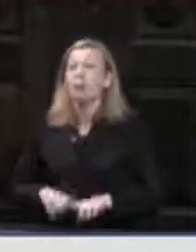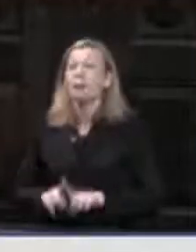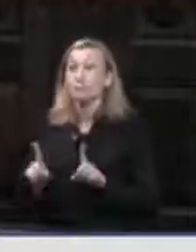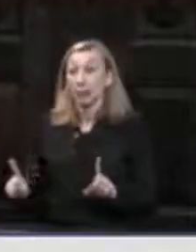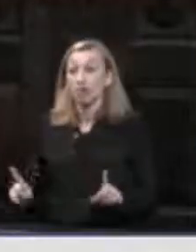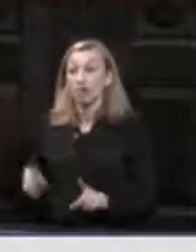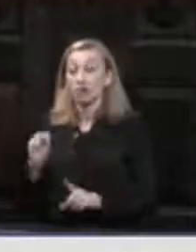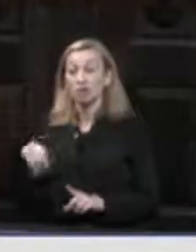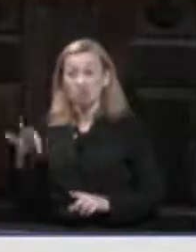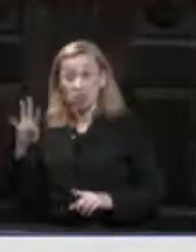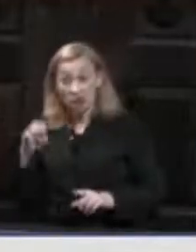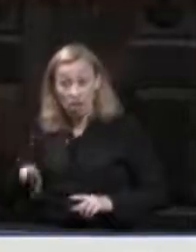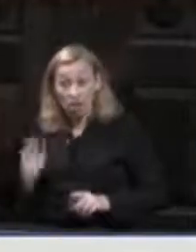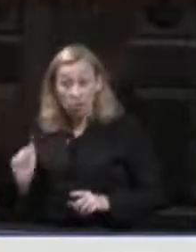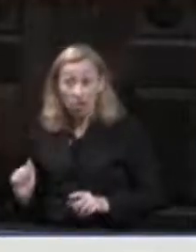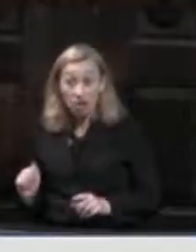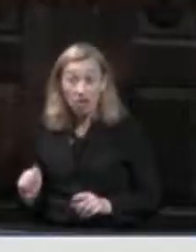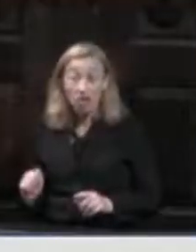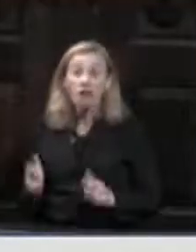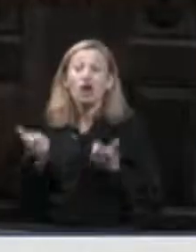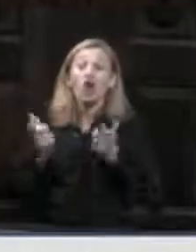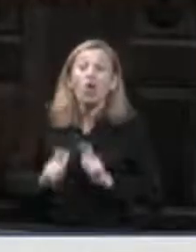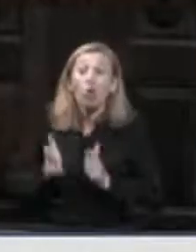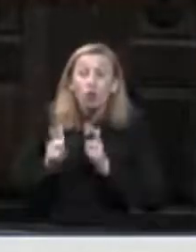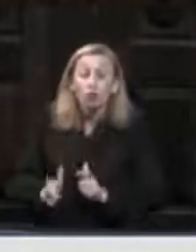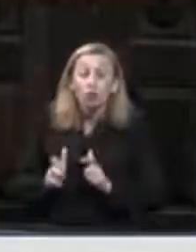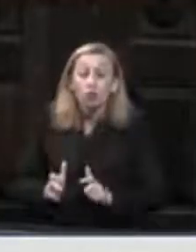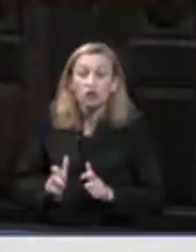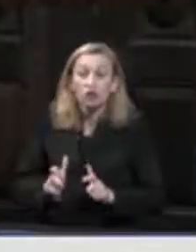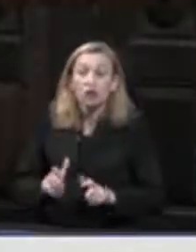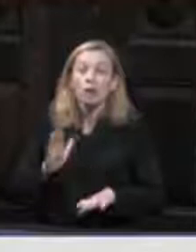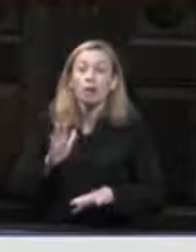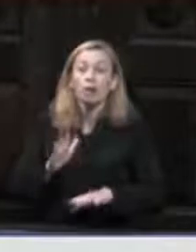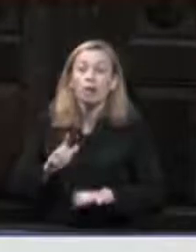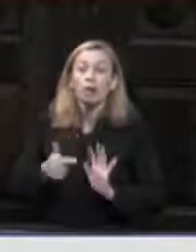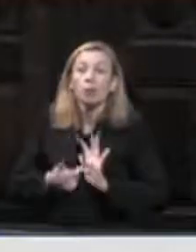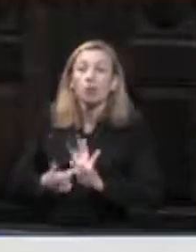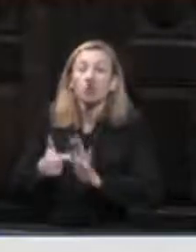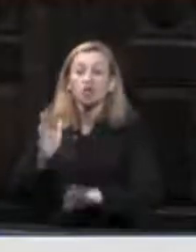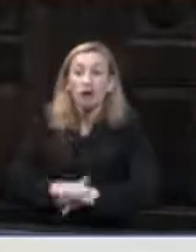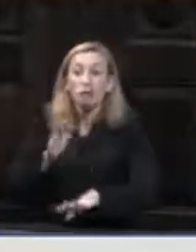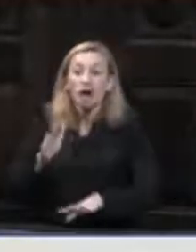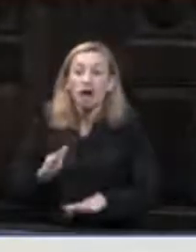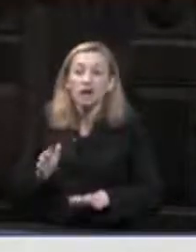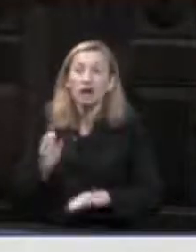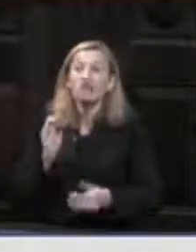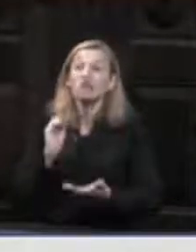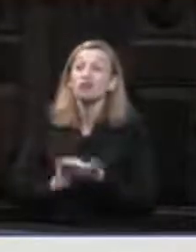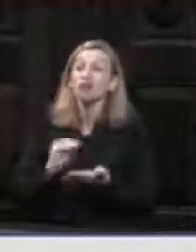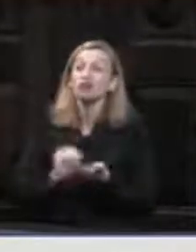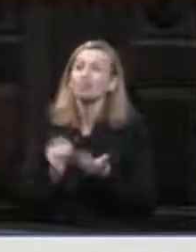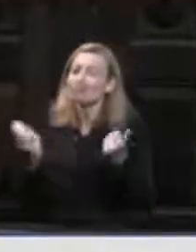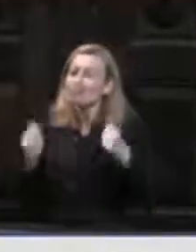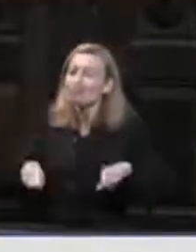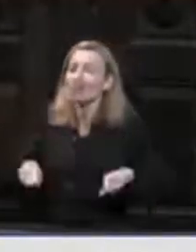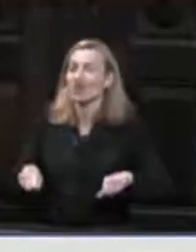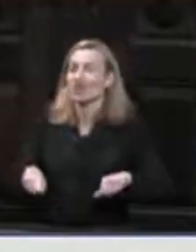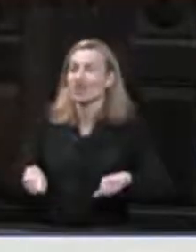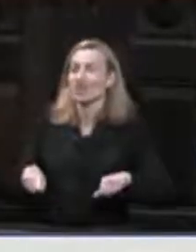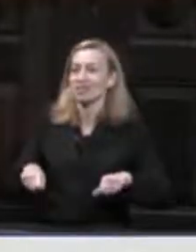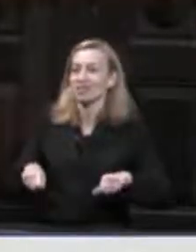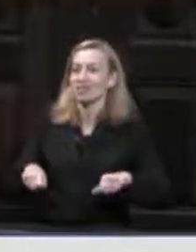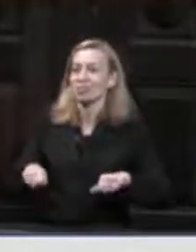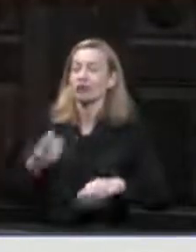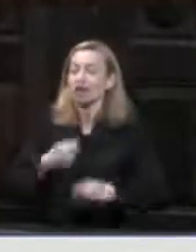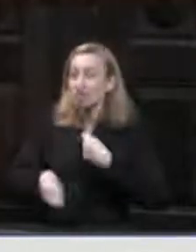socioeducativo é onde fica mais clara a incompetência para gerenciar esse Estado